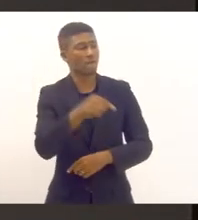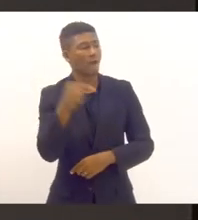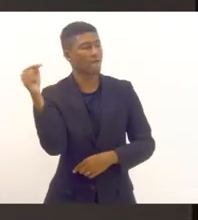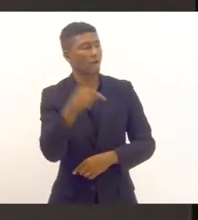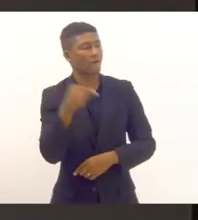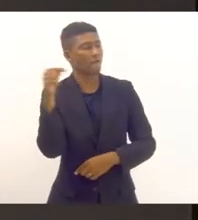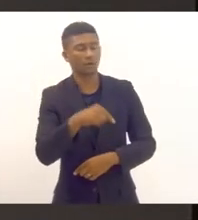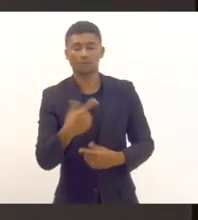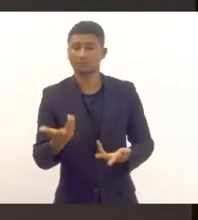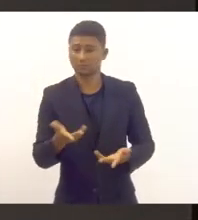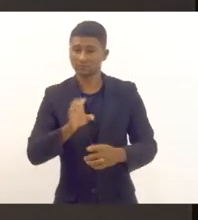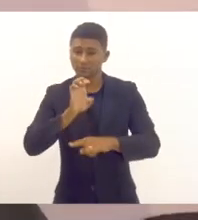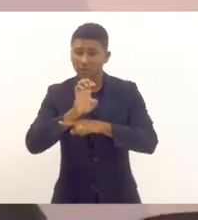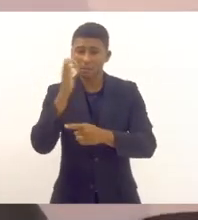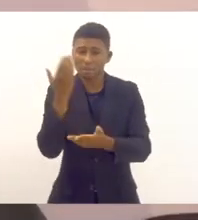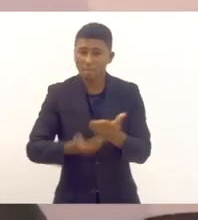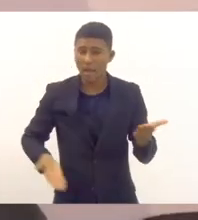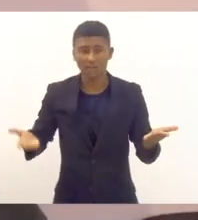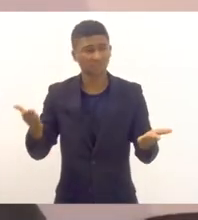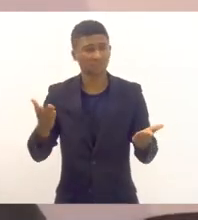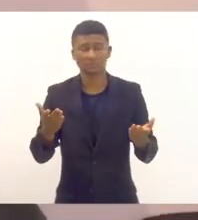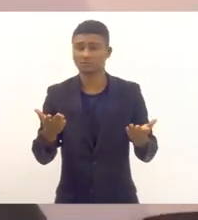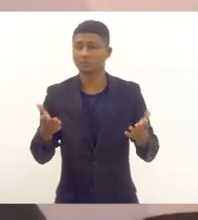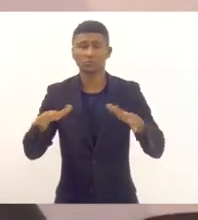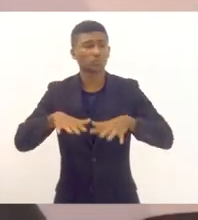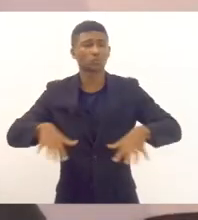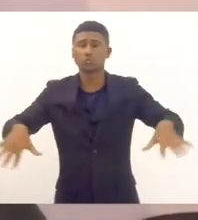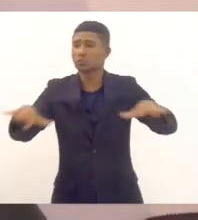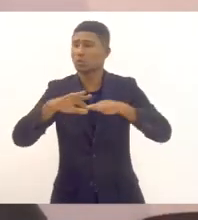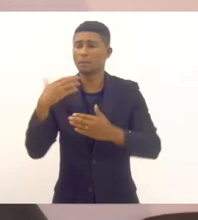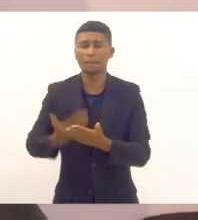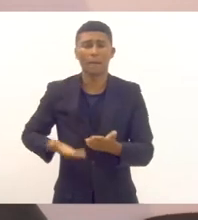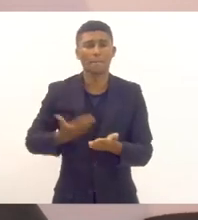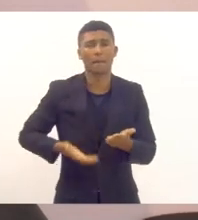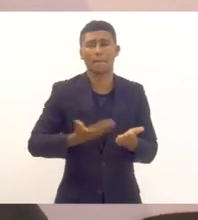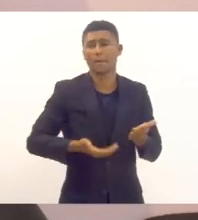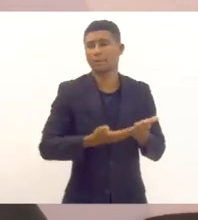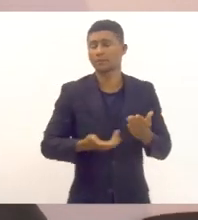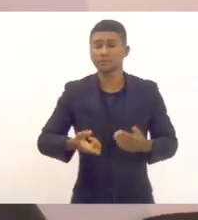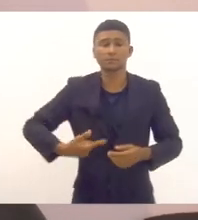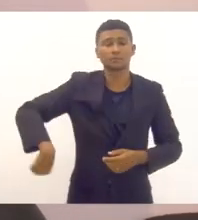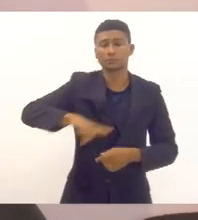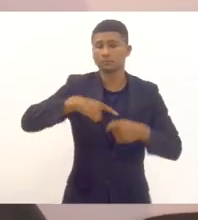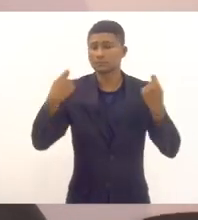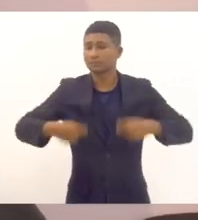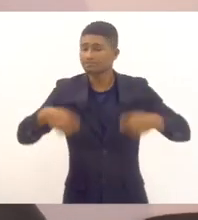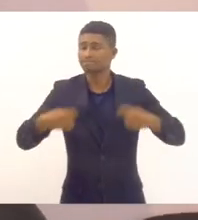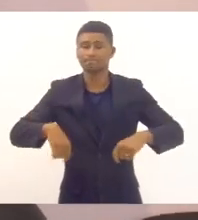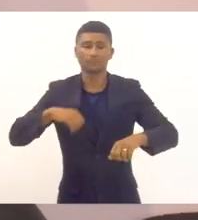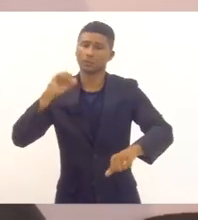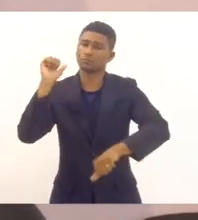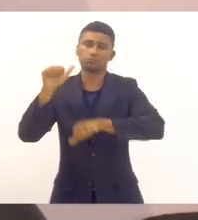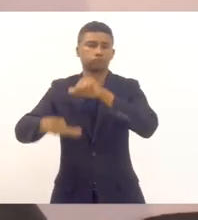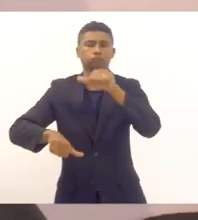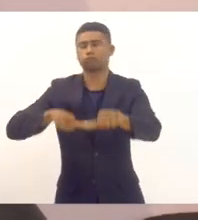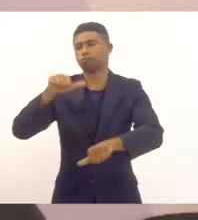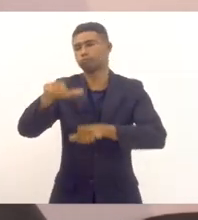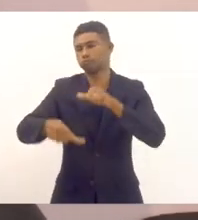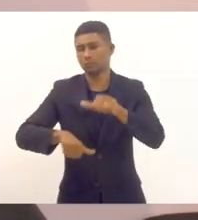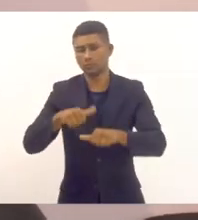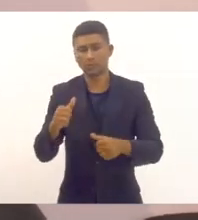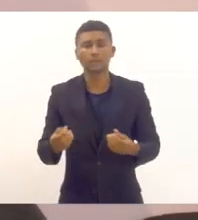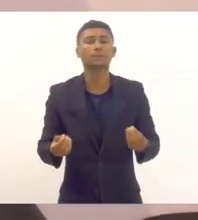E o Estado perde, todo mundo perde. Então, isso a gente precisa realmente mudar esse cenário para a gente